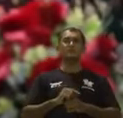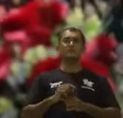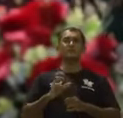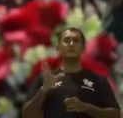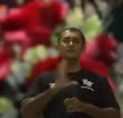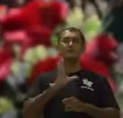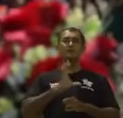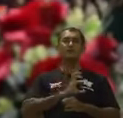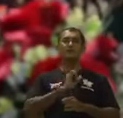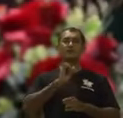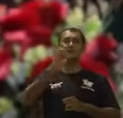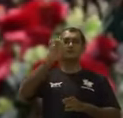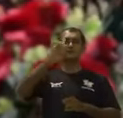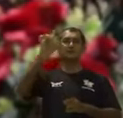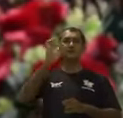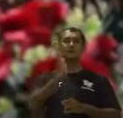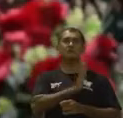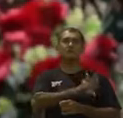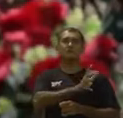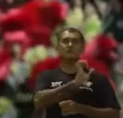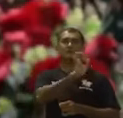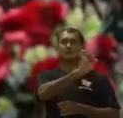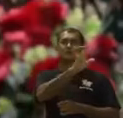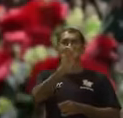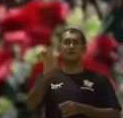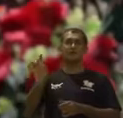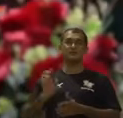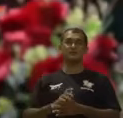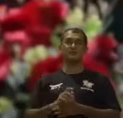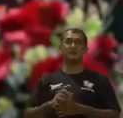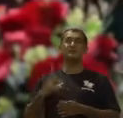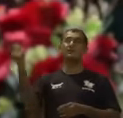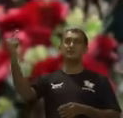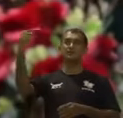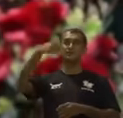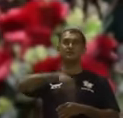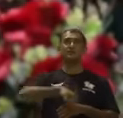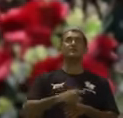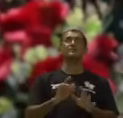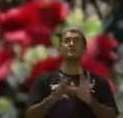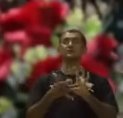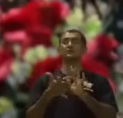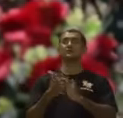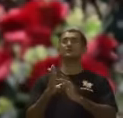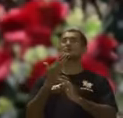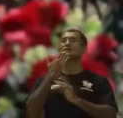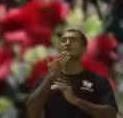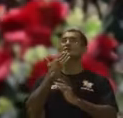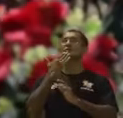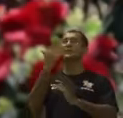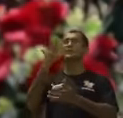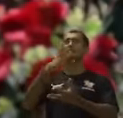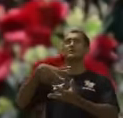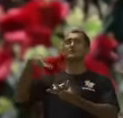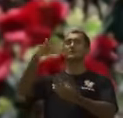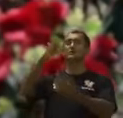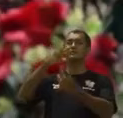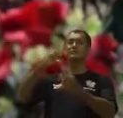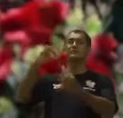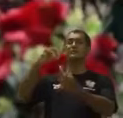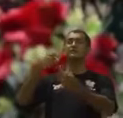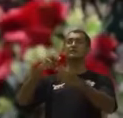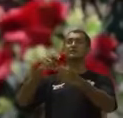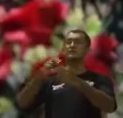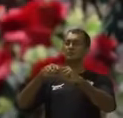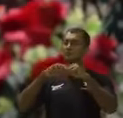amor de Deus no coração delas e traga elas a Jesus. Eu te rogo agora, por amor a